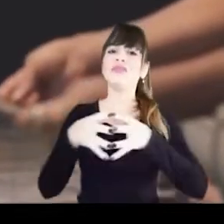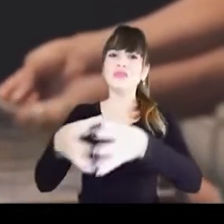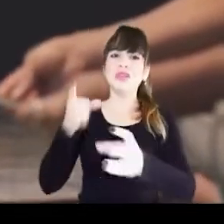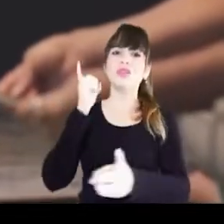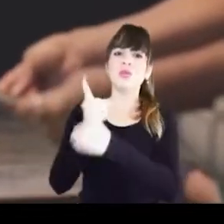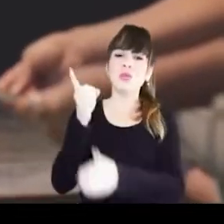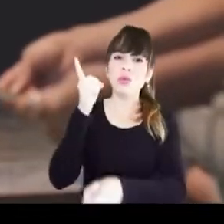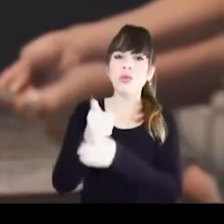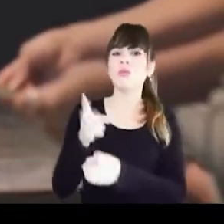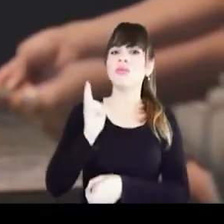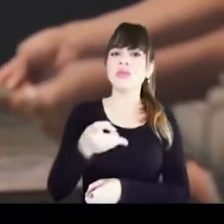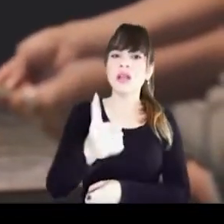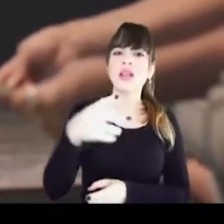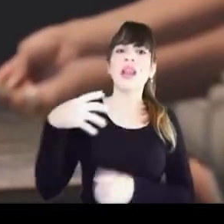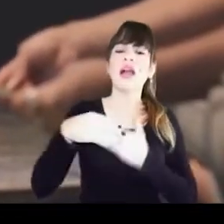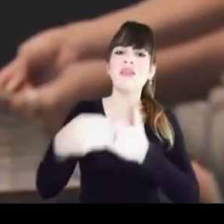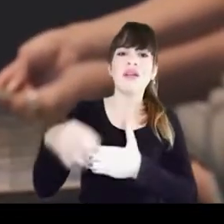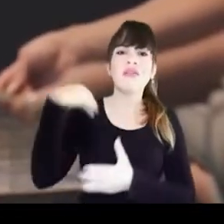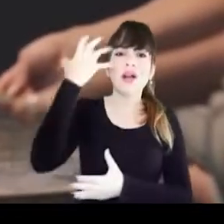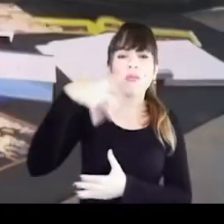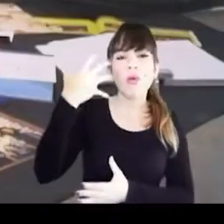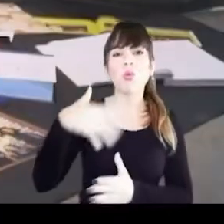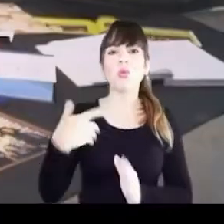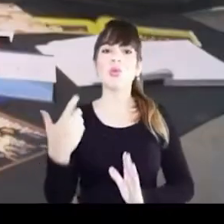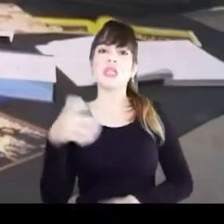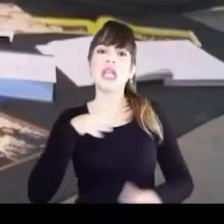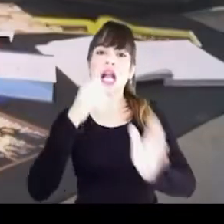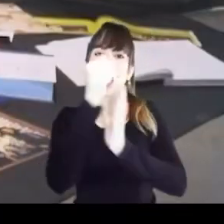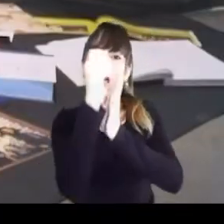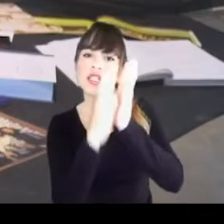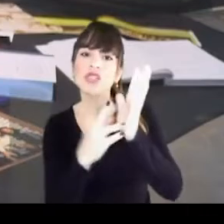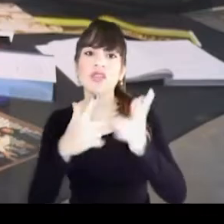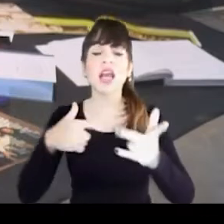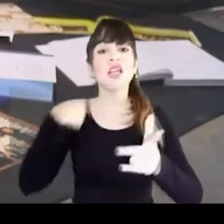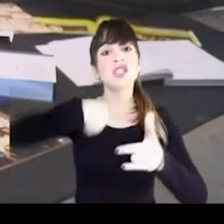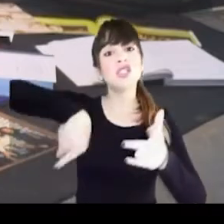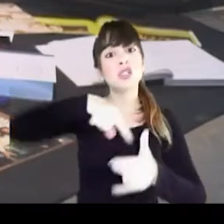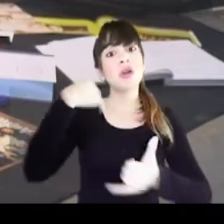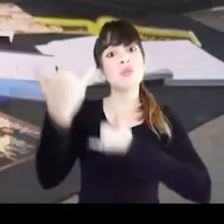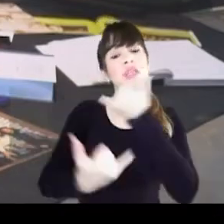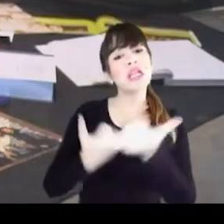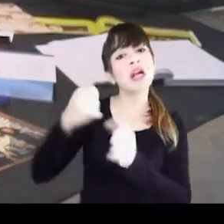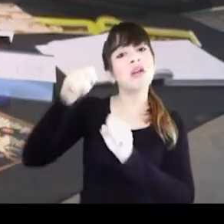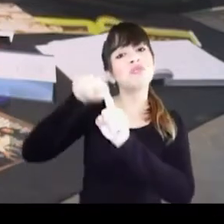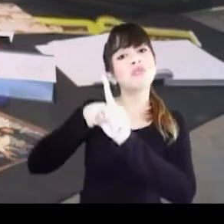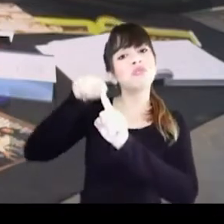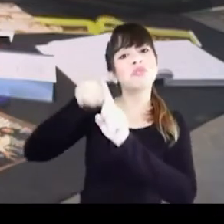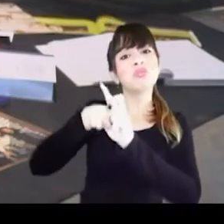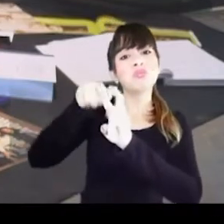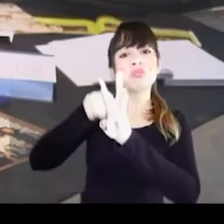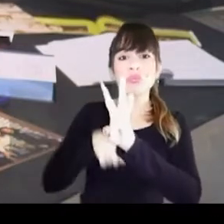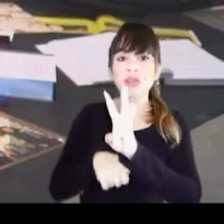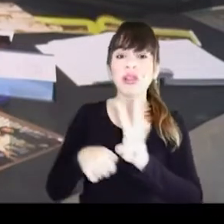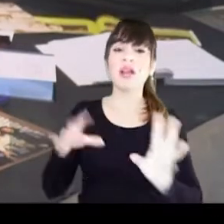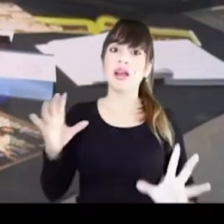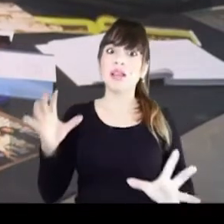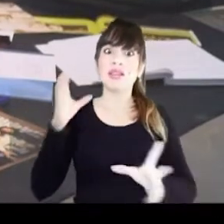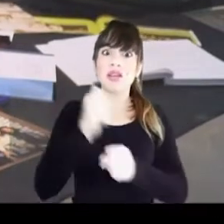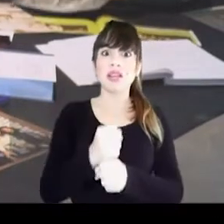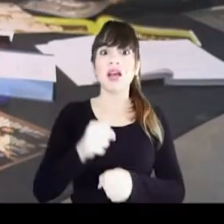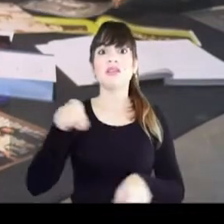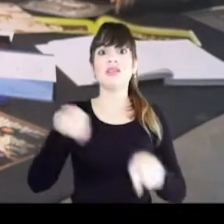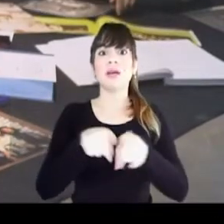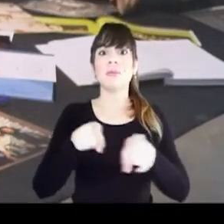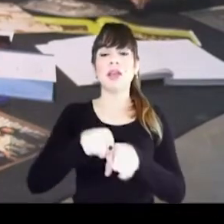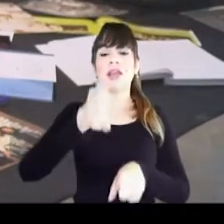se encontrar, levar exercício, levava música. E nessa brincadeira, que durou alguns meses... Os exercícios